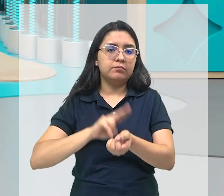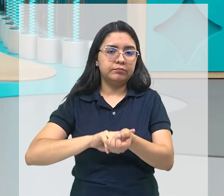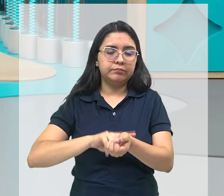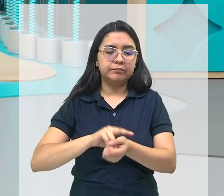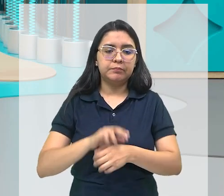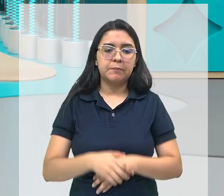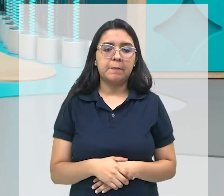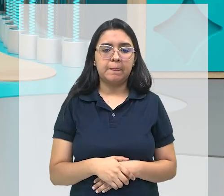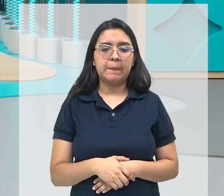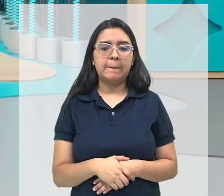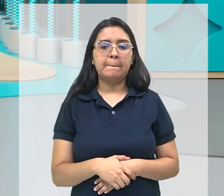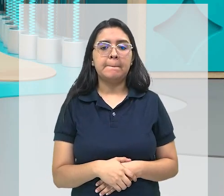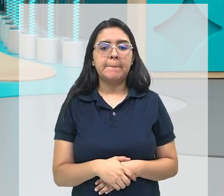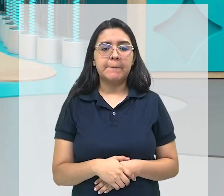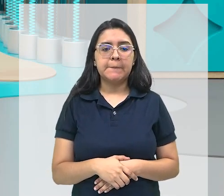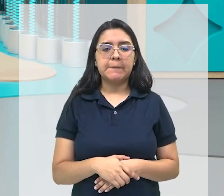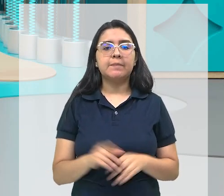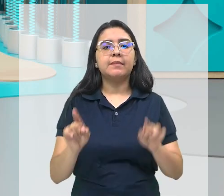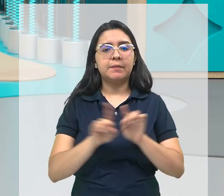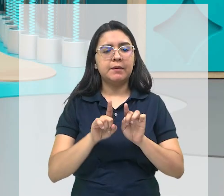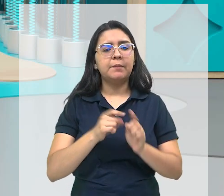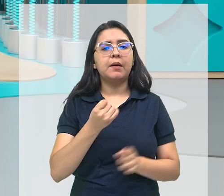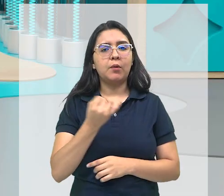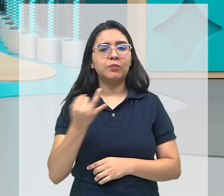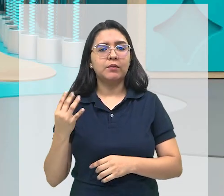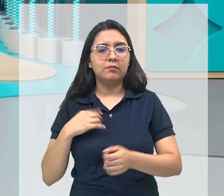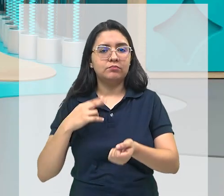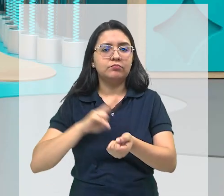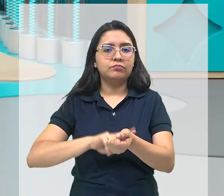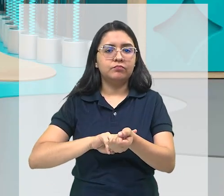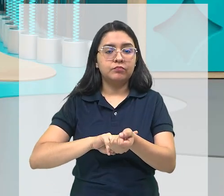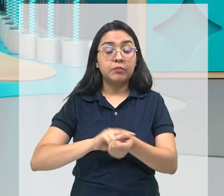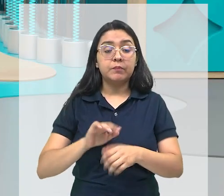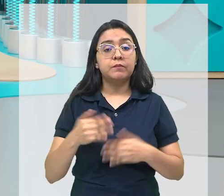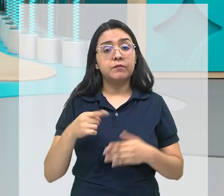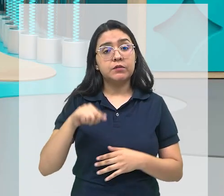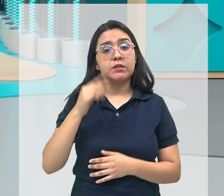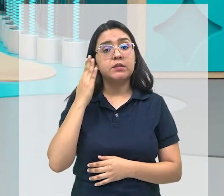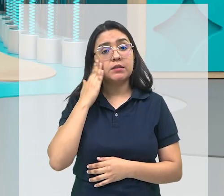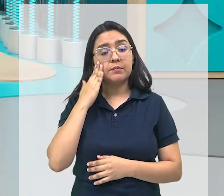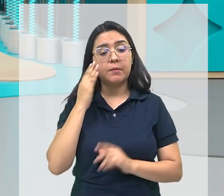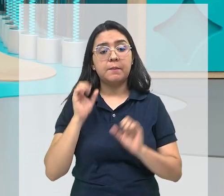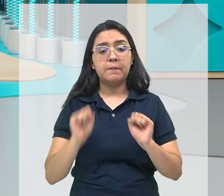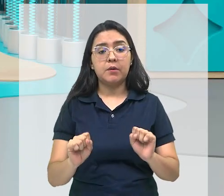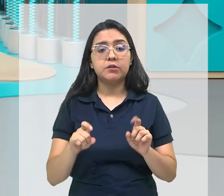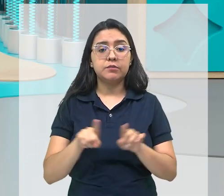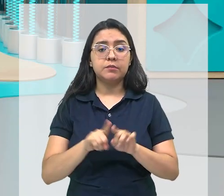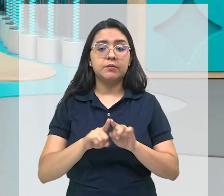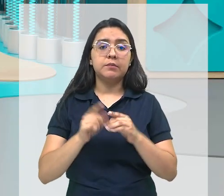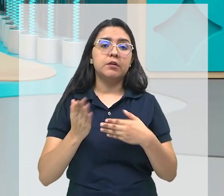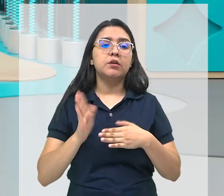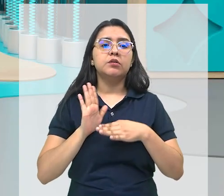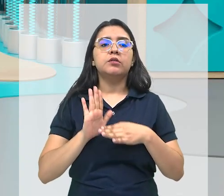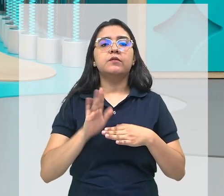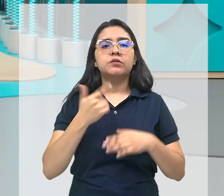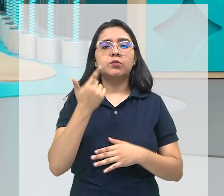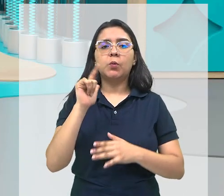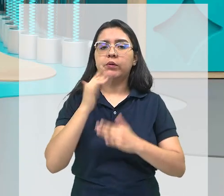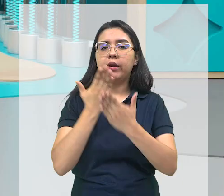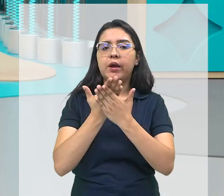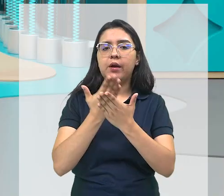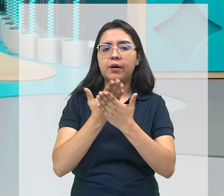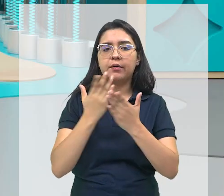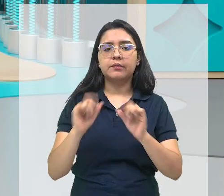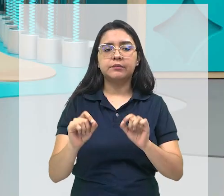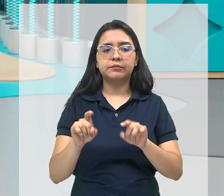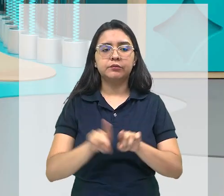Dá até para contar, né? Não dá para contar? Isso daí é importante. Vocês saberem, pode até servir para outras aulas. A gente, quando falar